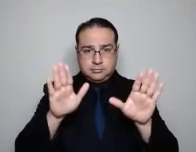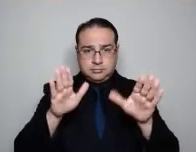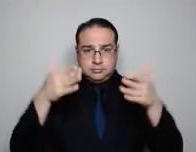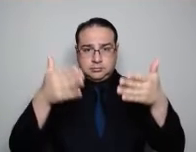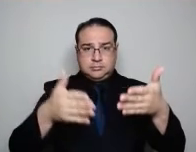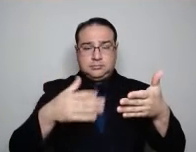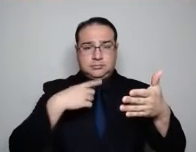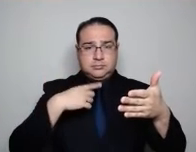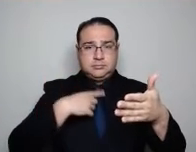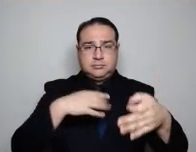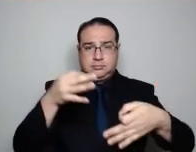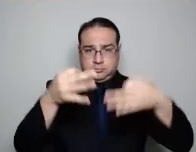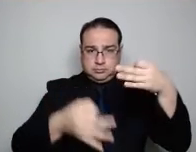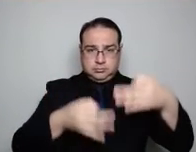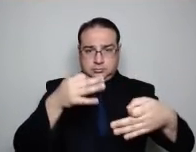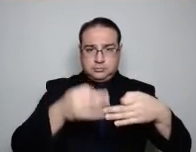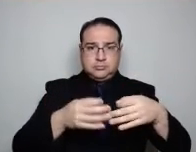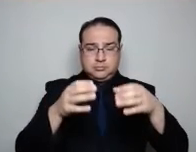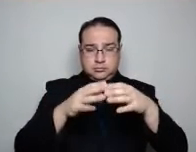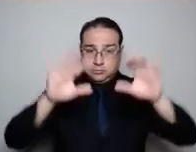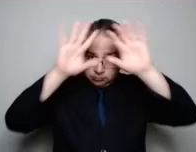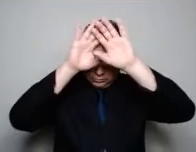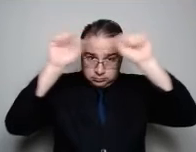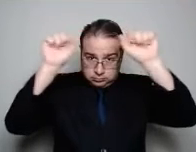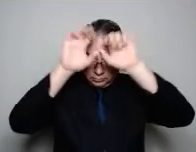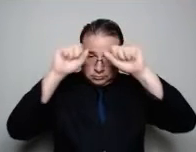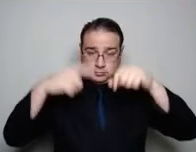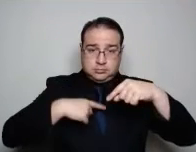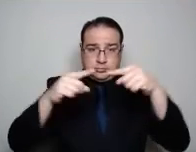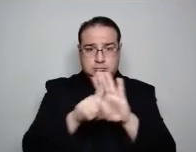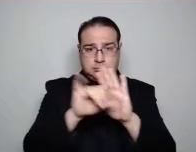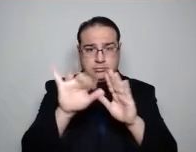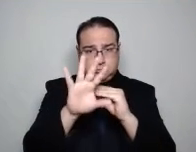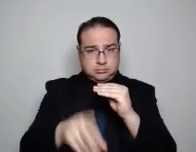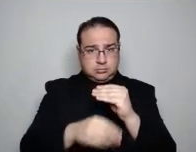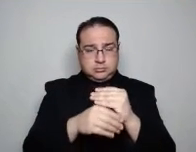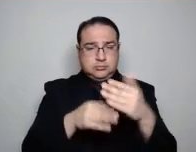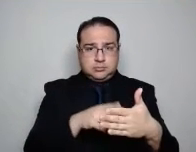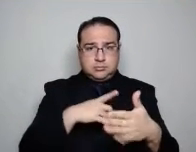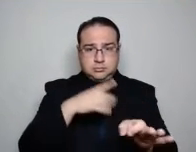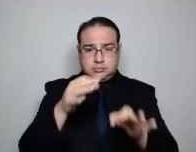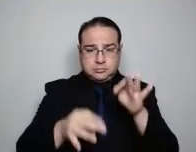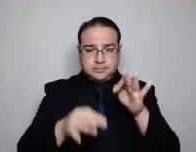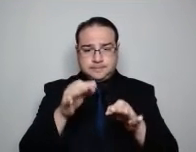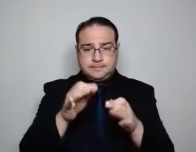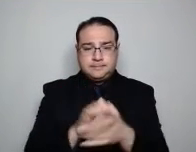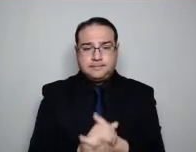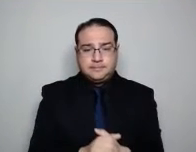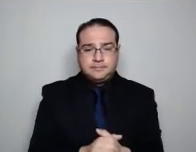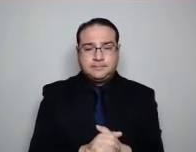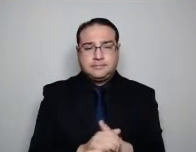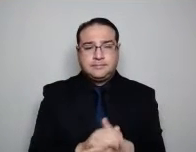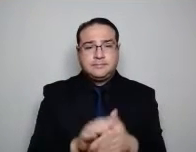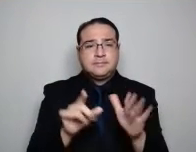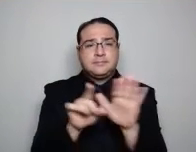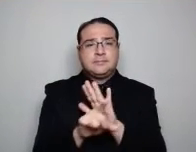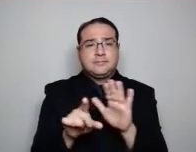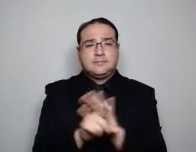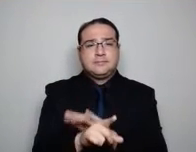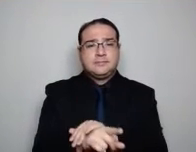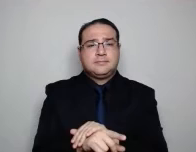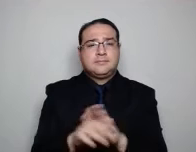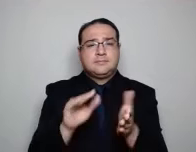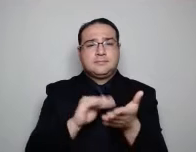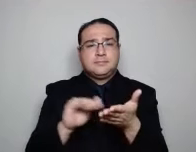tribunais, reconhecidos por esta lei complementar nos limites e das suas jurisdições. Eu pergunto, um diretor da secretaria pode proferir